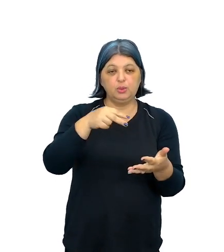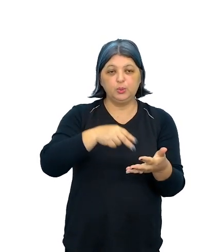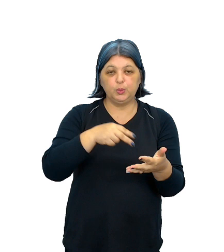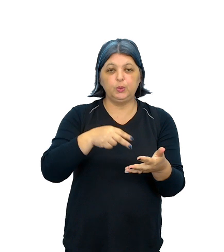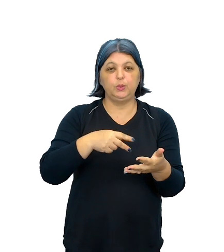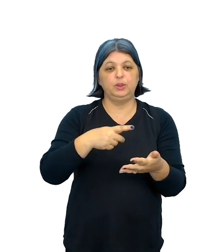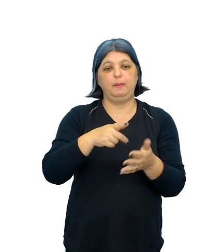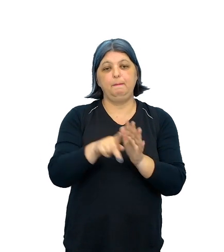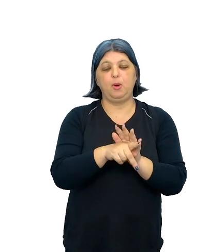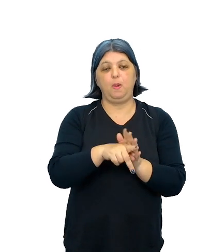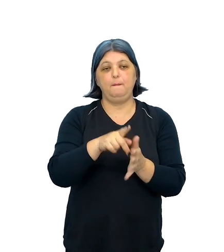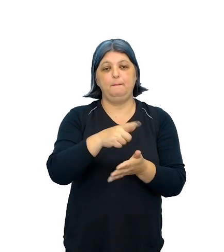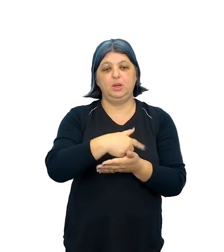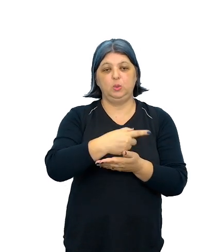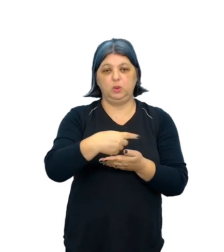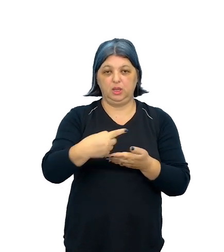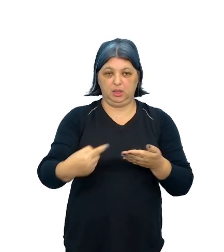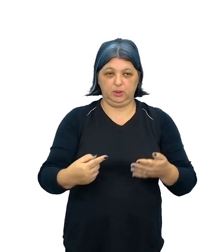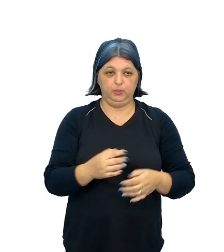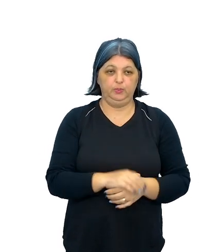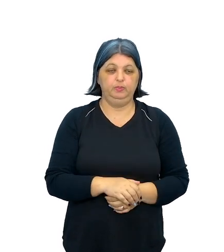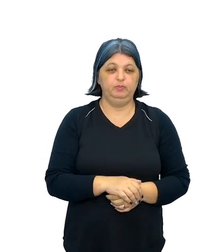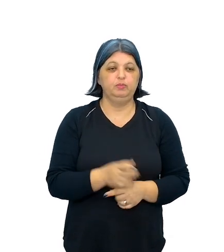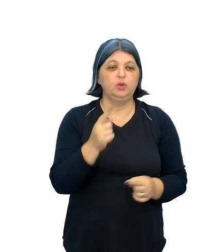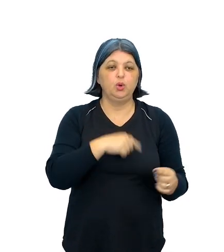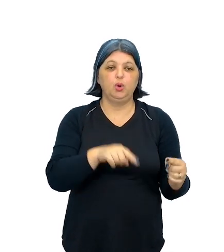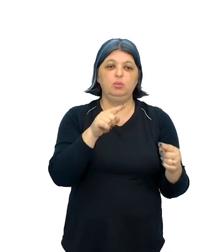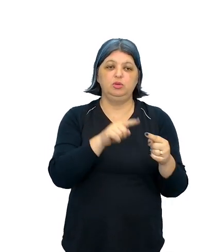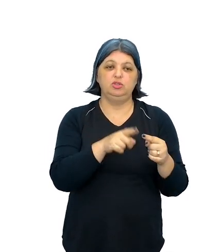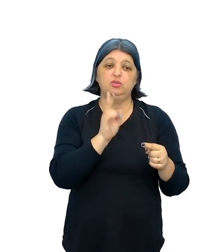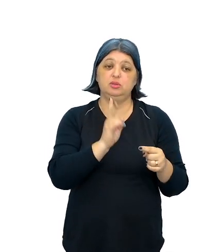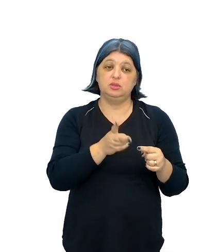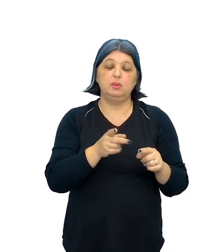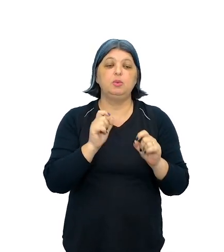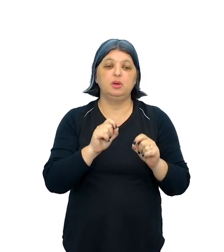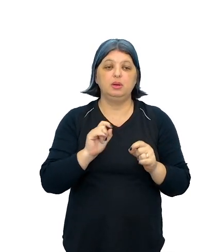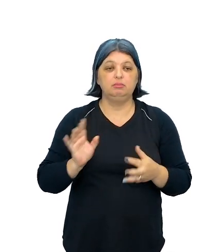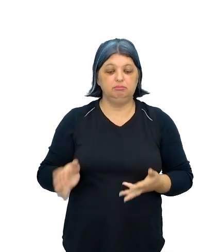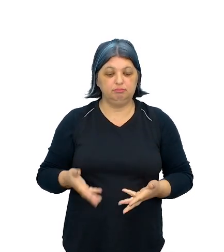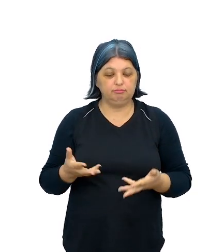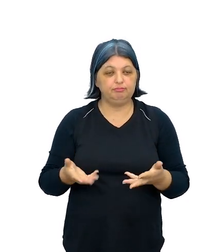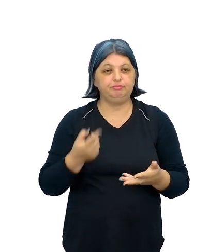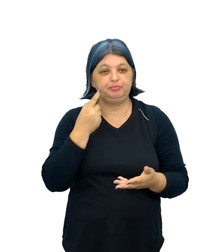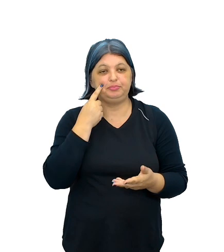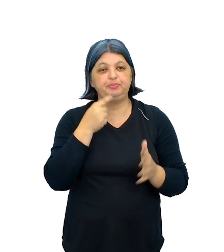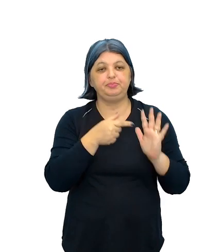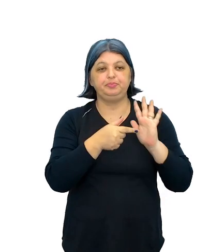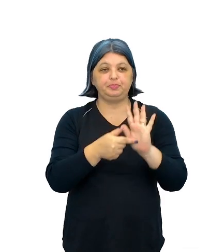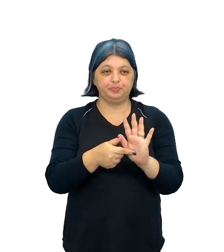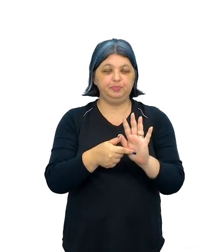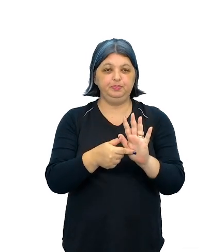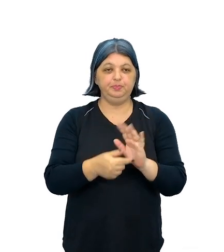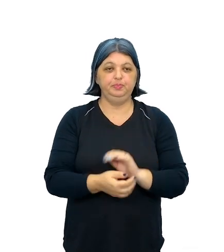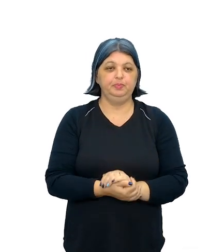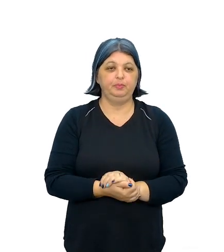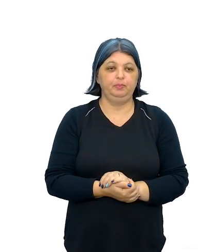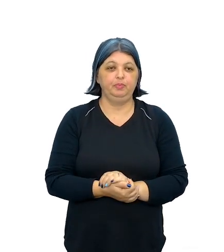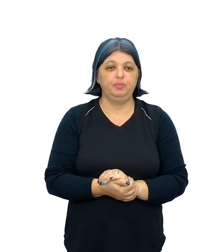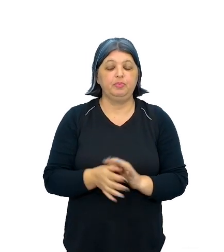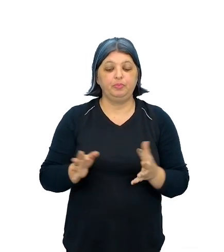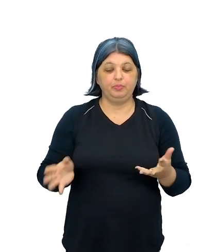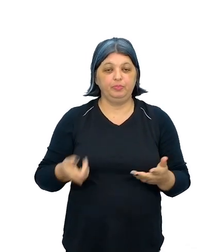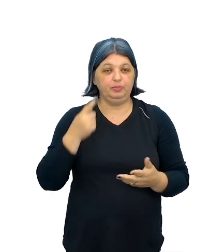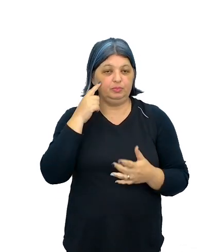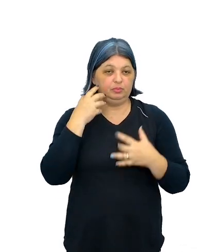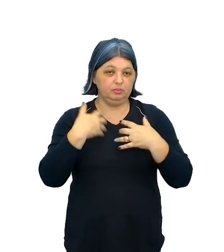desse caderno, né? Os objetivos, como sempre fazemos, apresentamos os nossos objetivos, que é